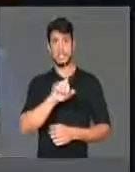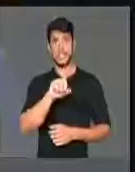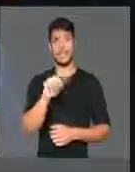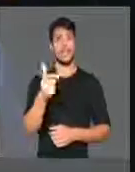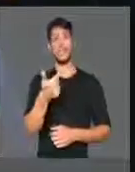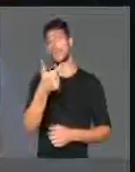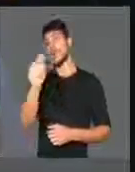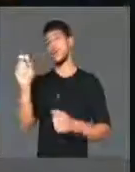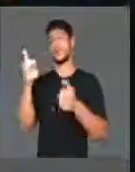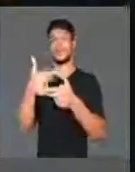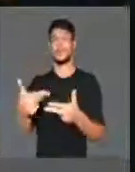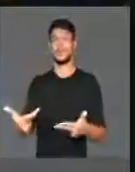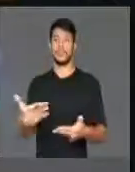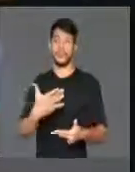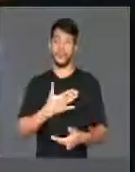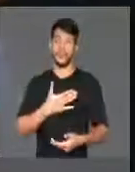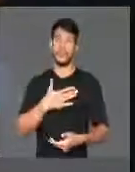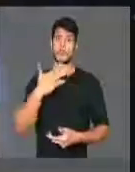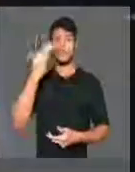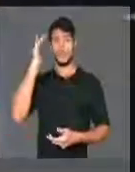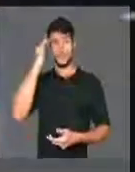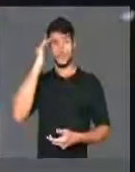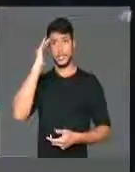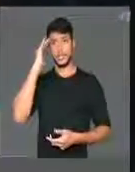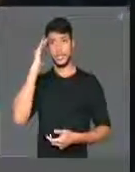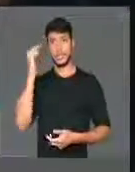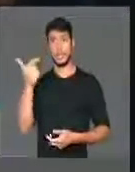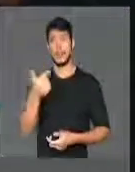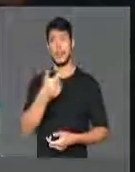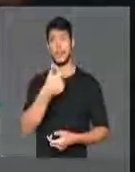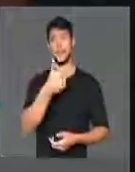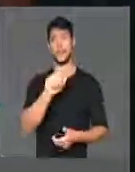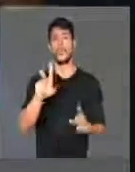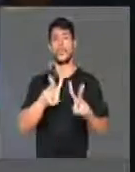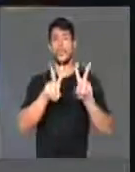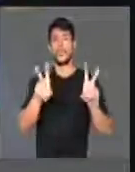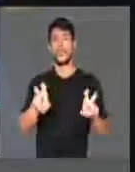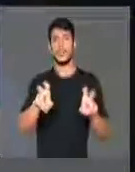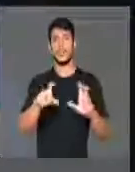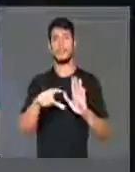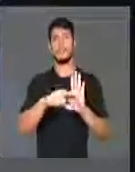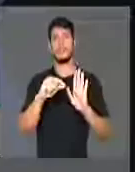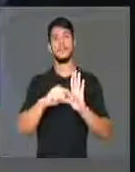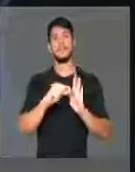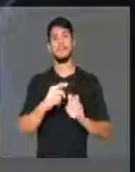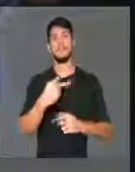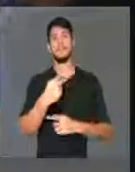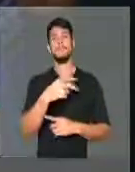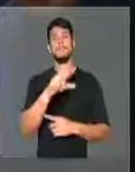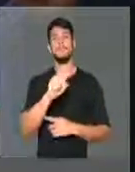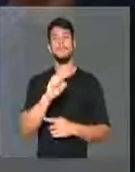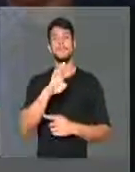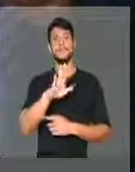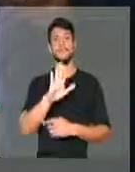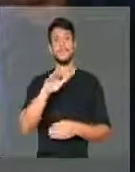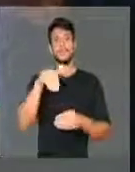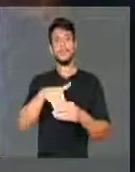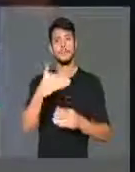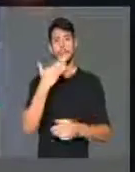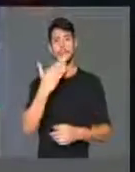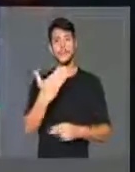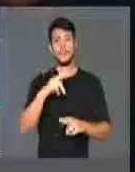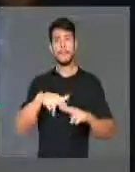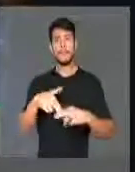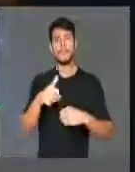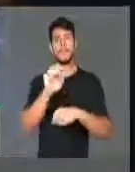aplicar esta medida, no meu entendimento. Quanto ao outro destaque, o PSB votou a favor porque o